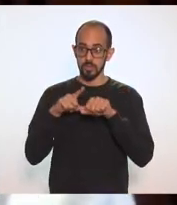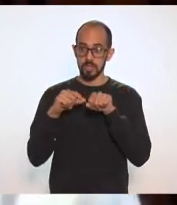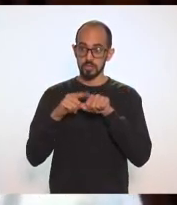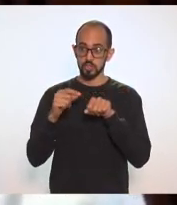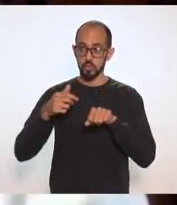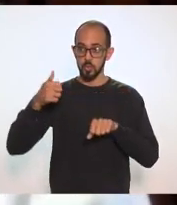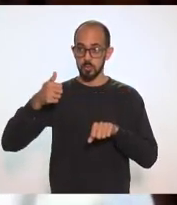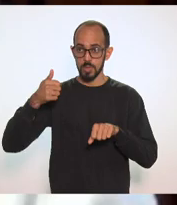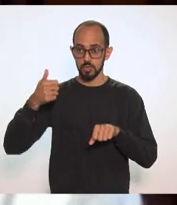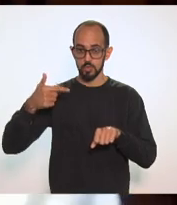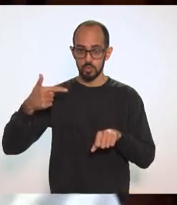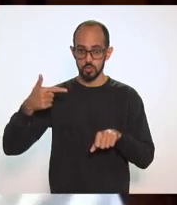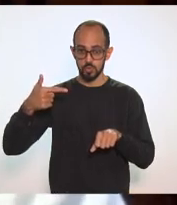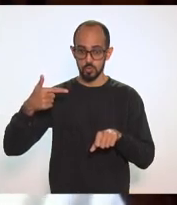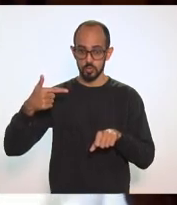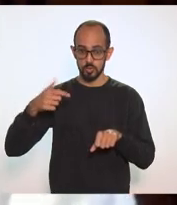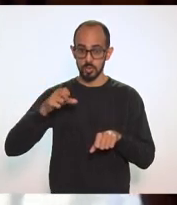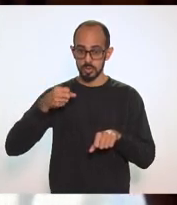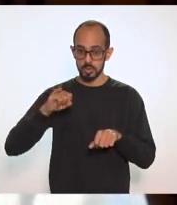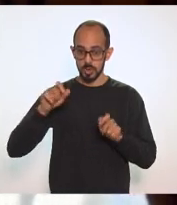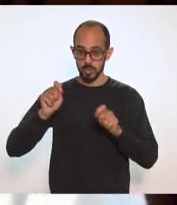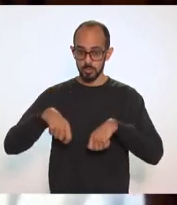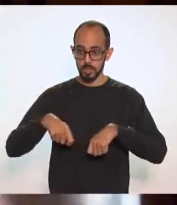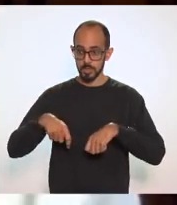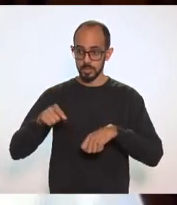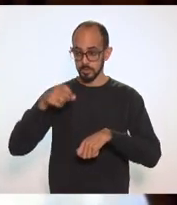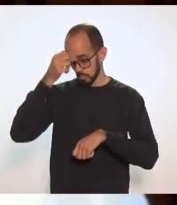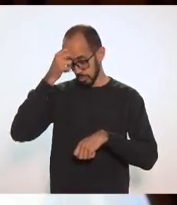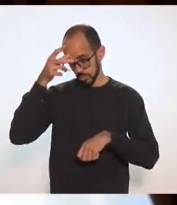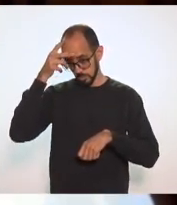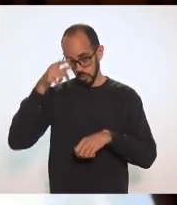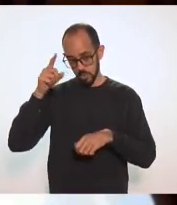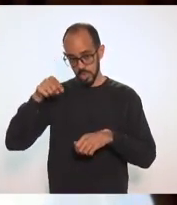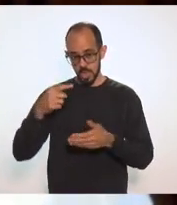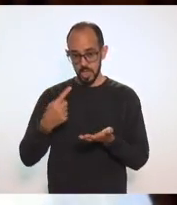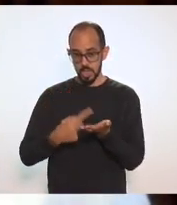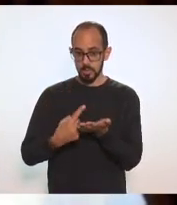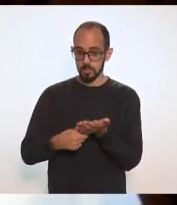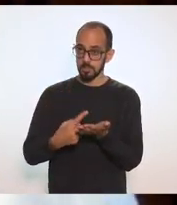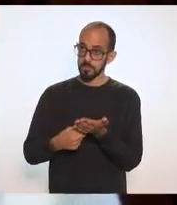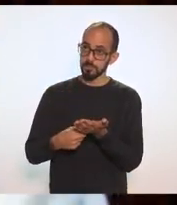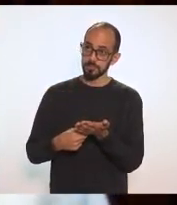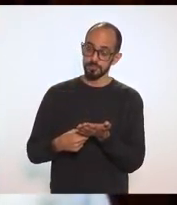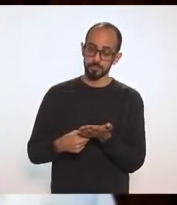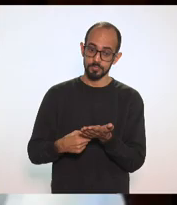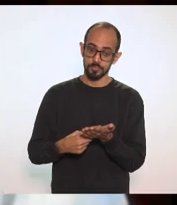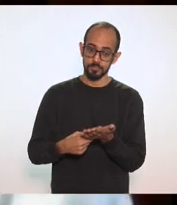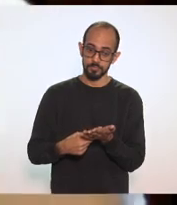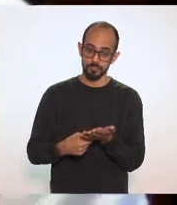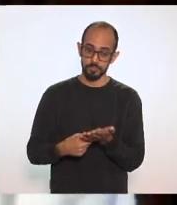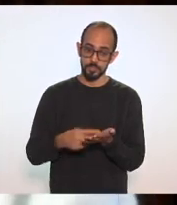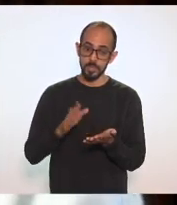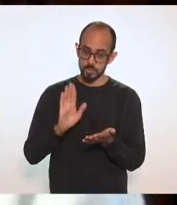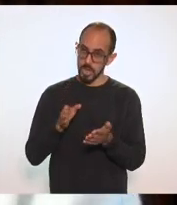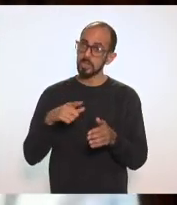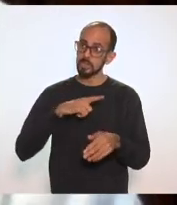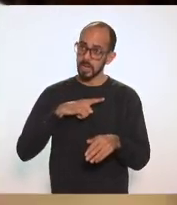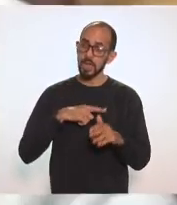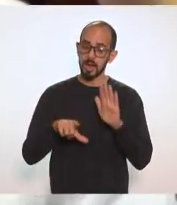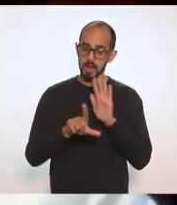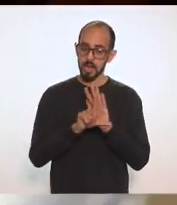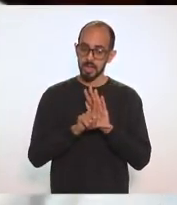as competências municipais são para tratar disso que Vossa Excelência está dizendo, estão remetidos na lei. E aí o parágrafo